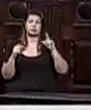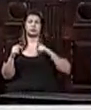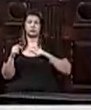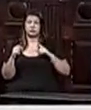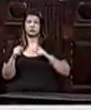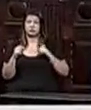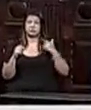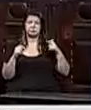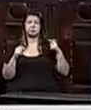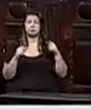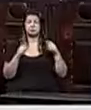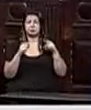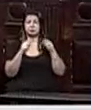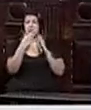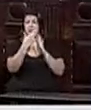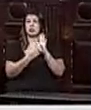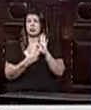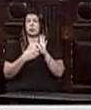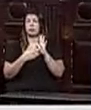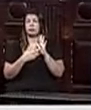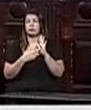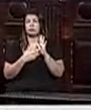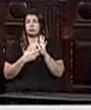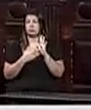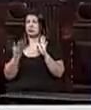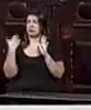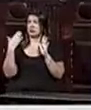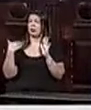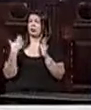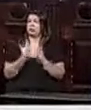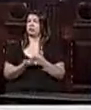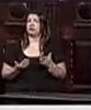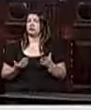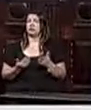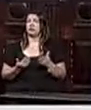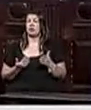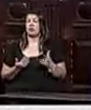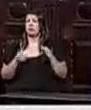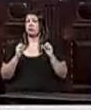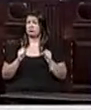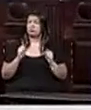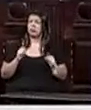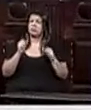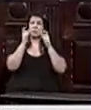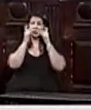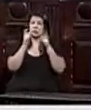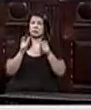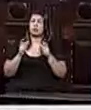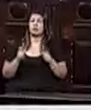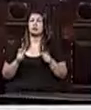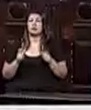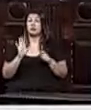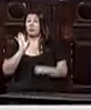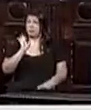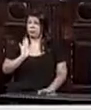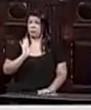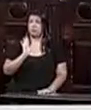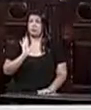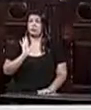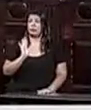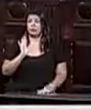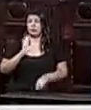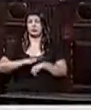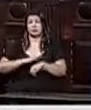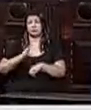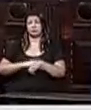estando na relação das vítimas, passassem a ter interesse no recebimento. Mas cabe